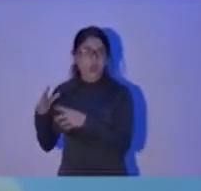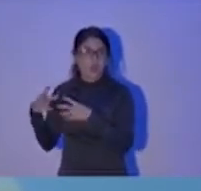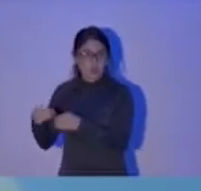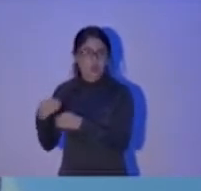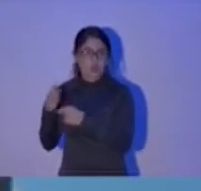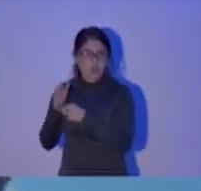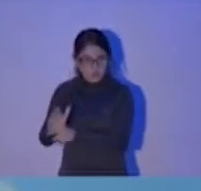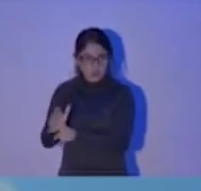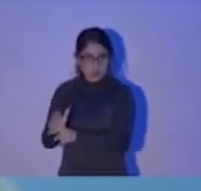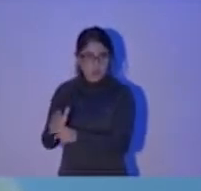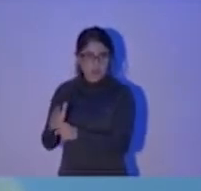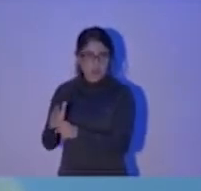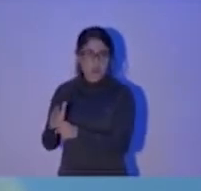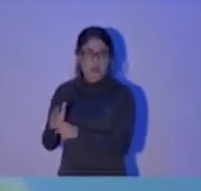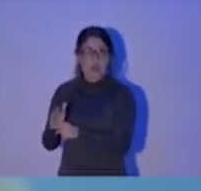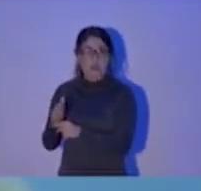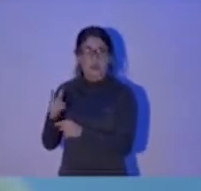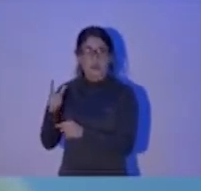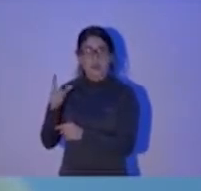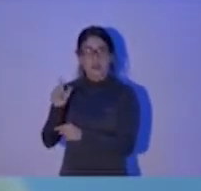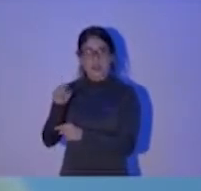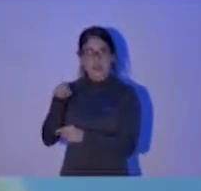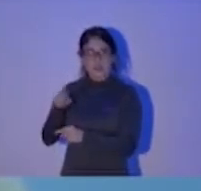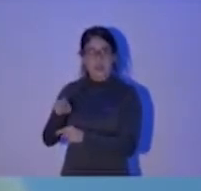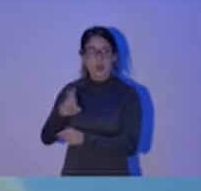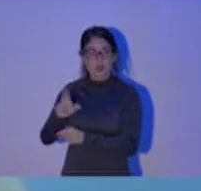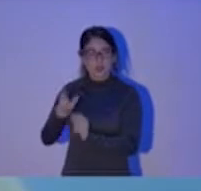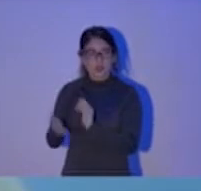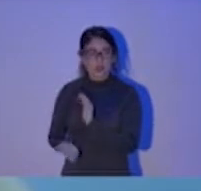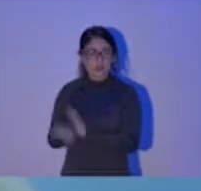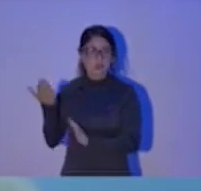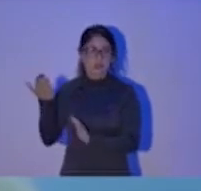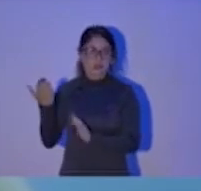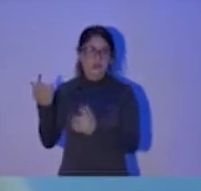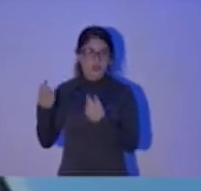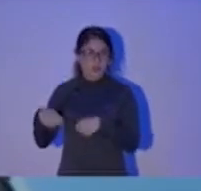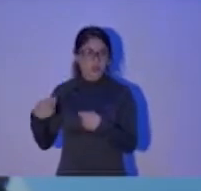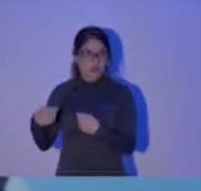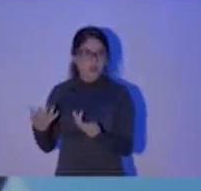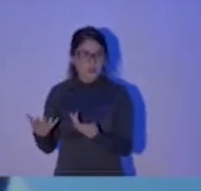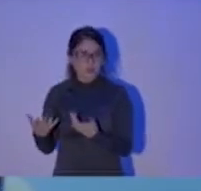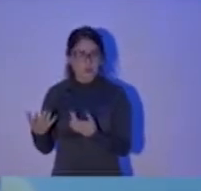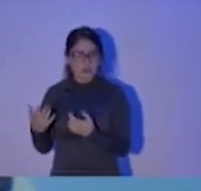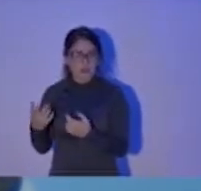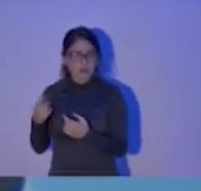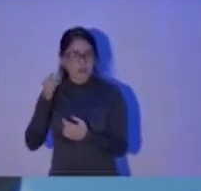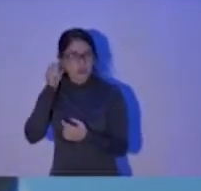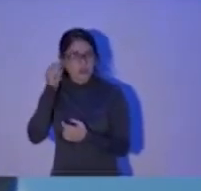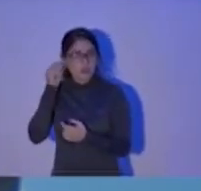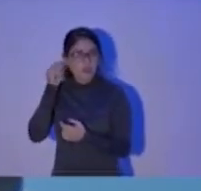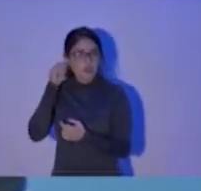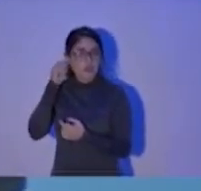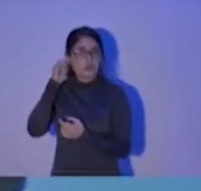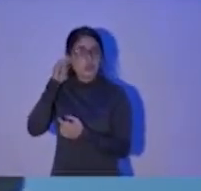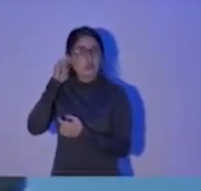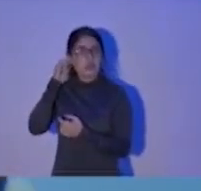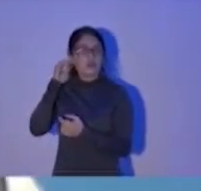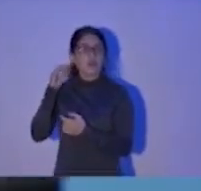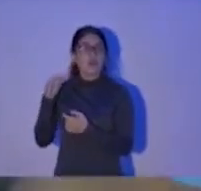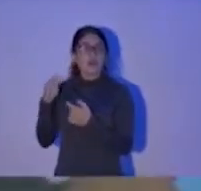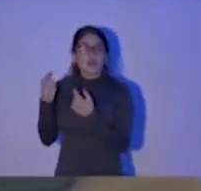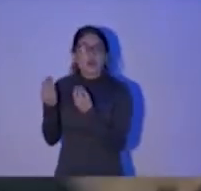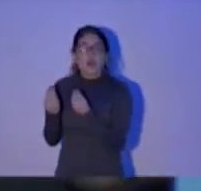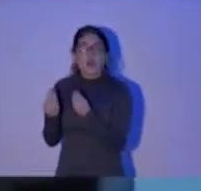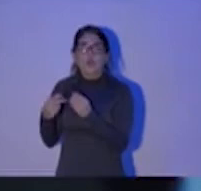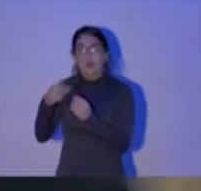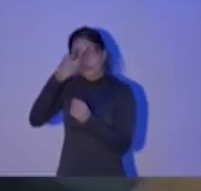de auxílio para quem recebe mais de 10 mil reais. Então, um procurador não pode receber auxílio creche